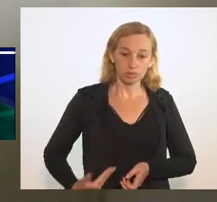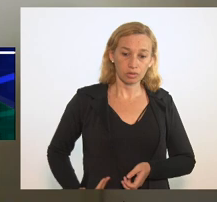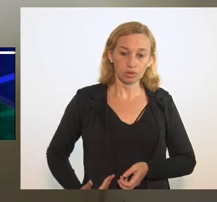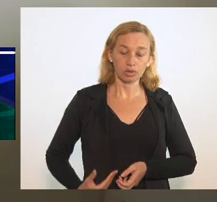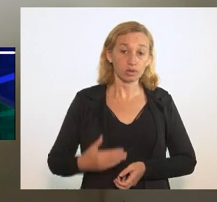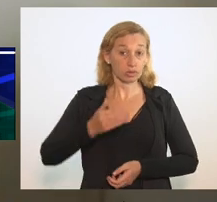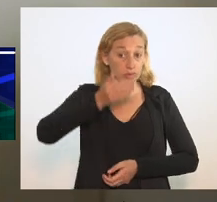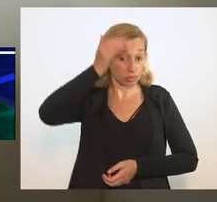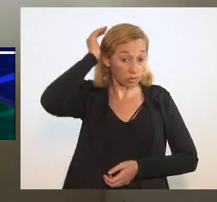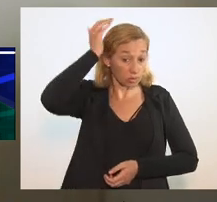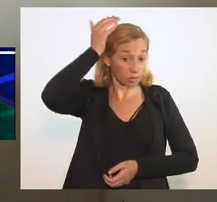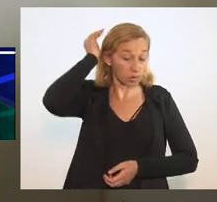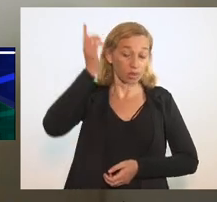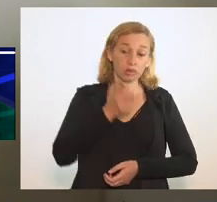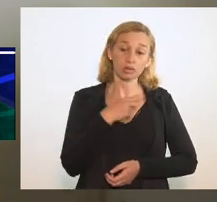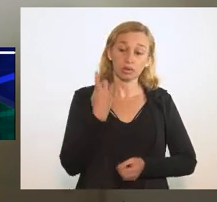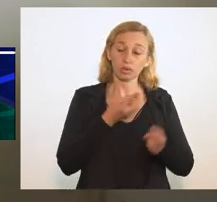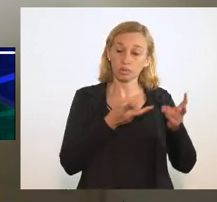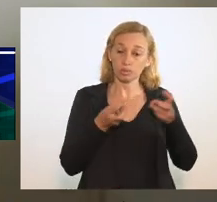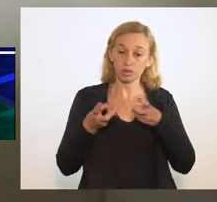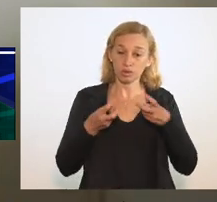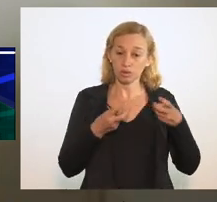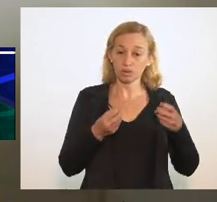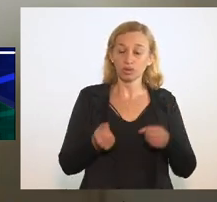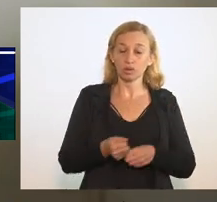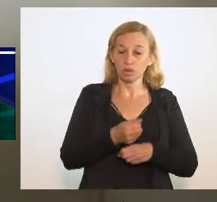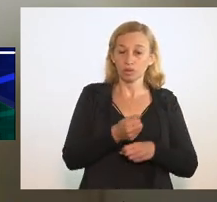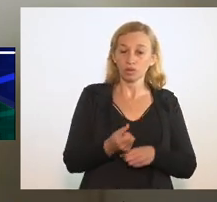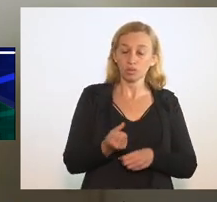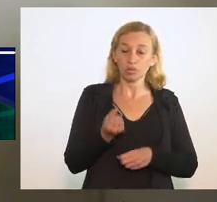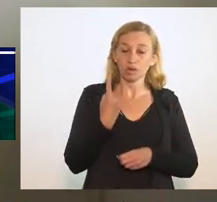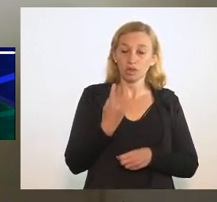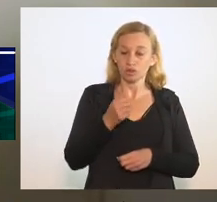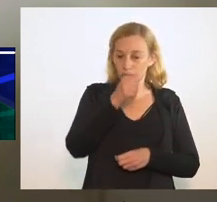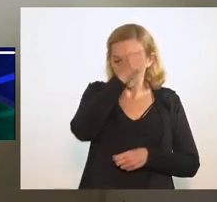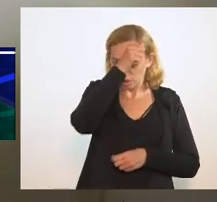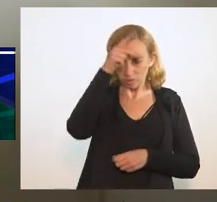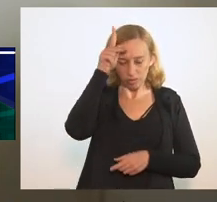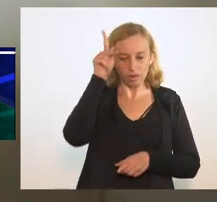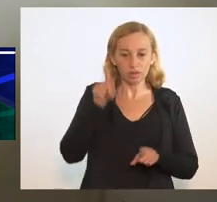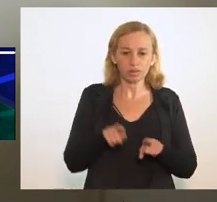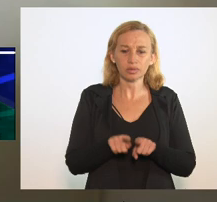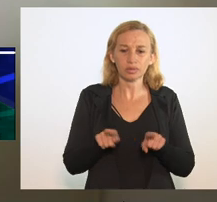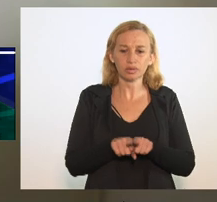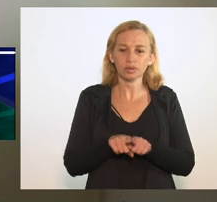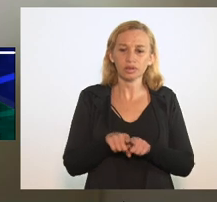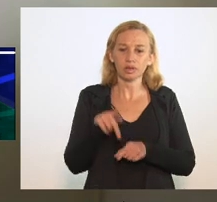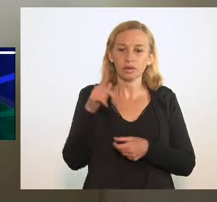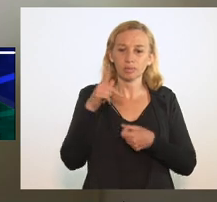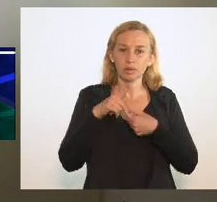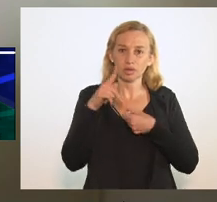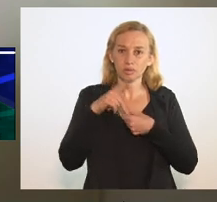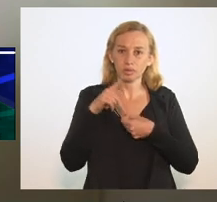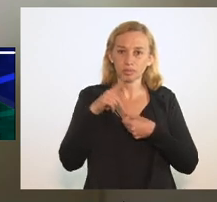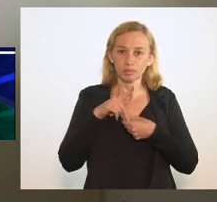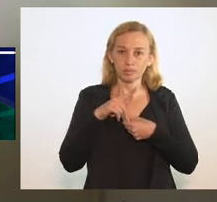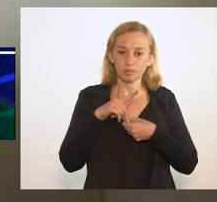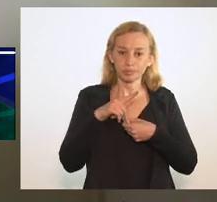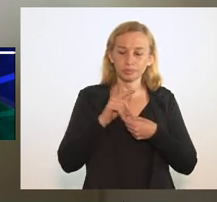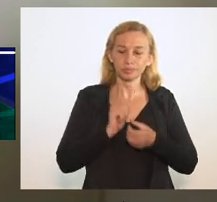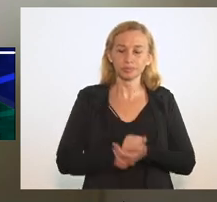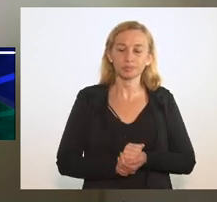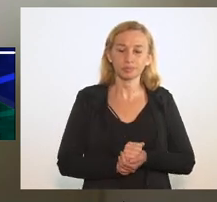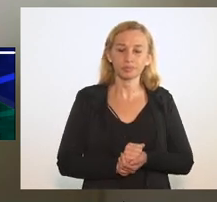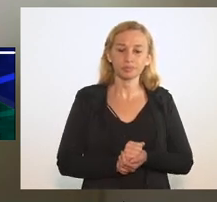nós verificamos, ex-prefeito Rubens Contempo, que a Petrobras